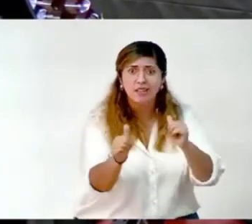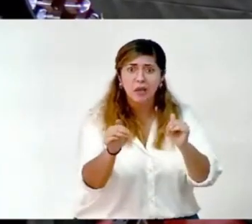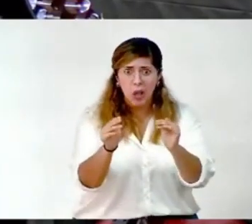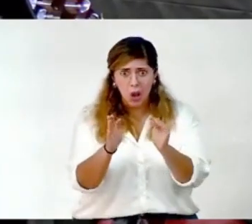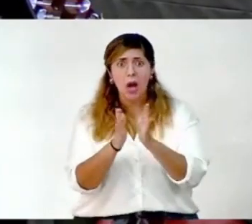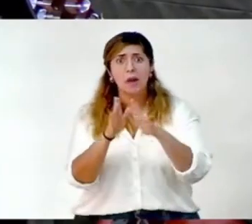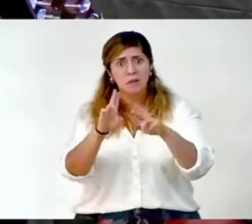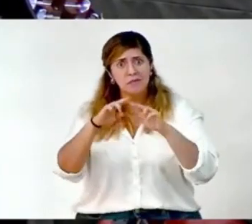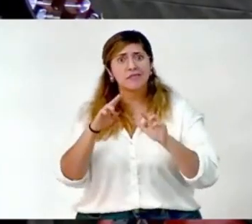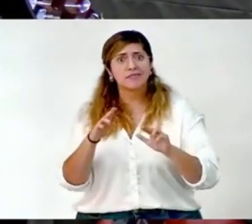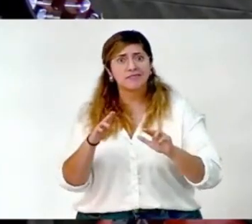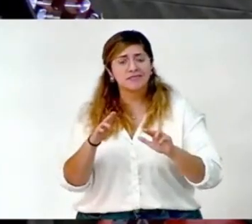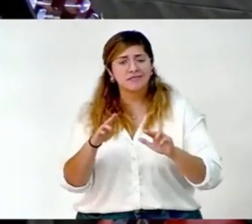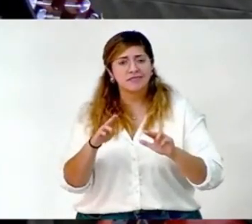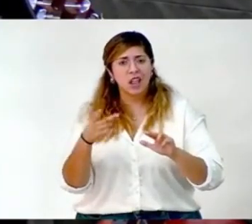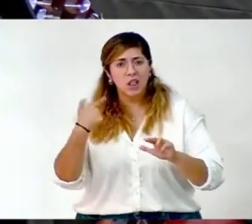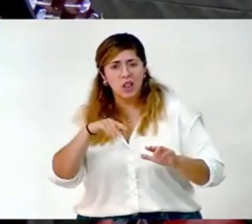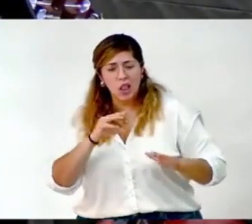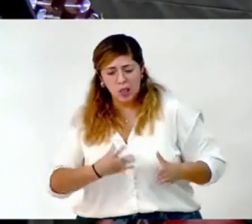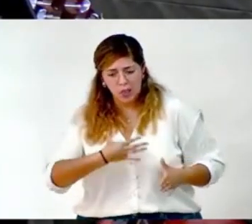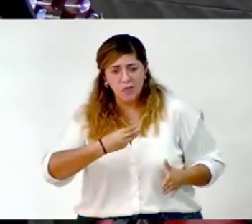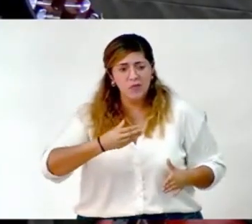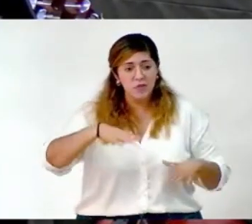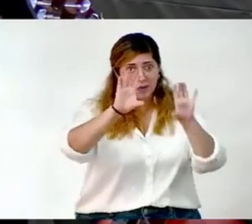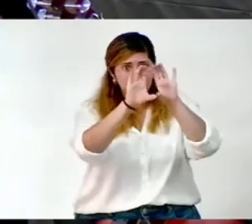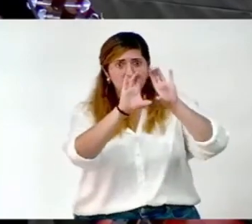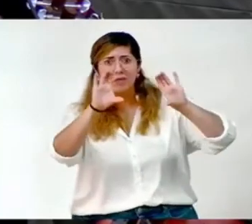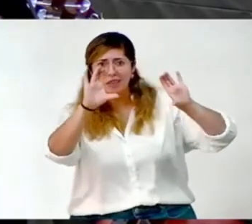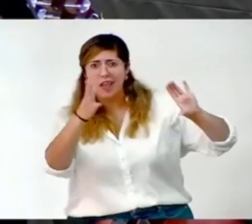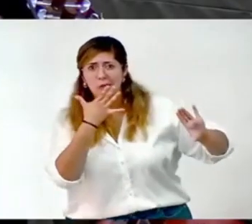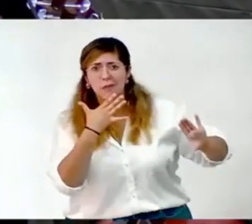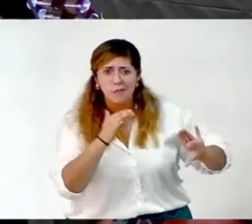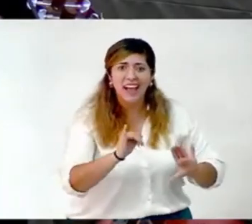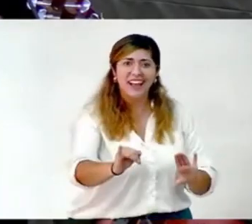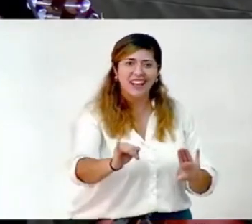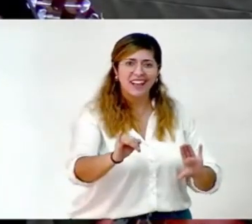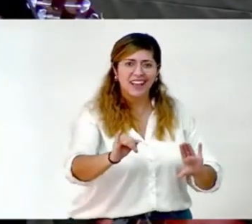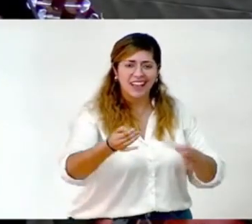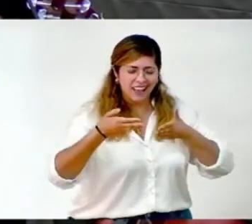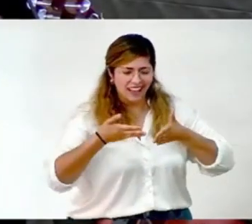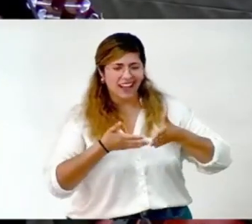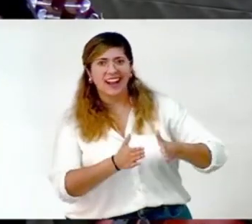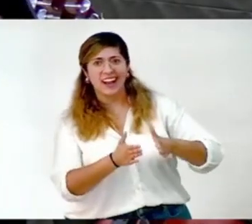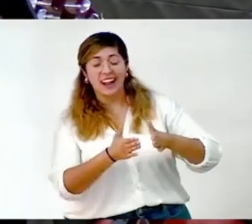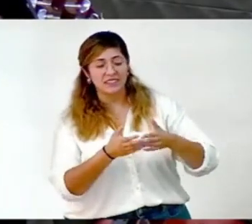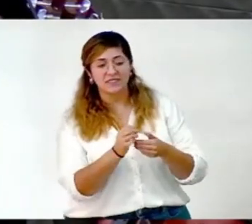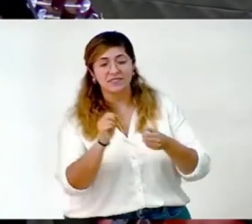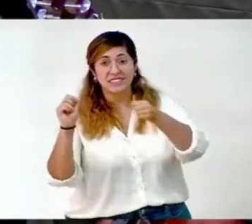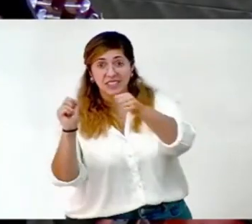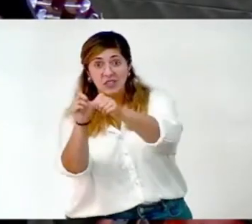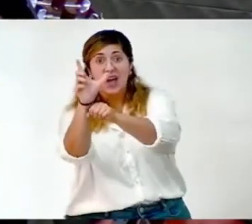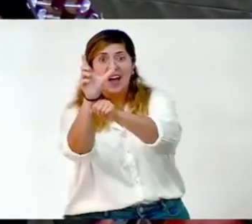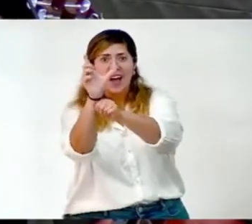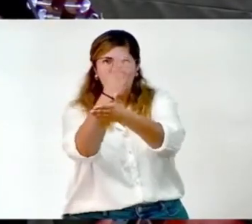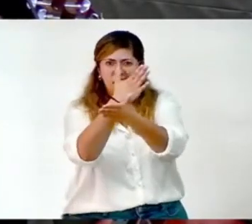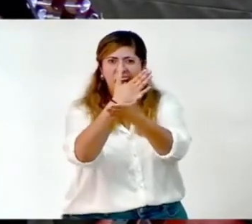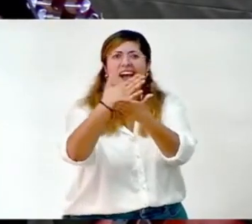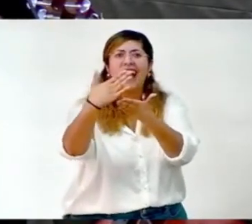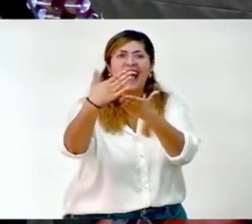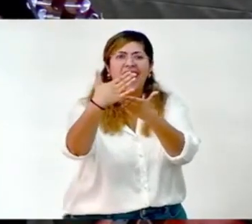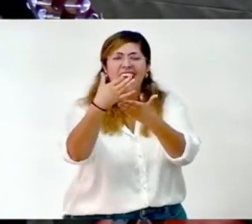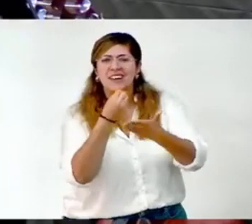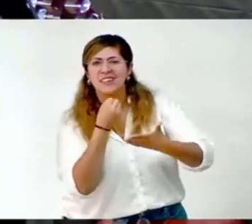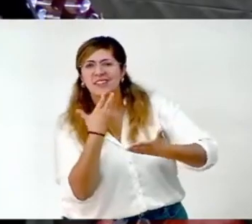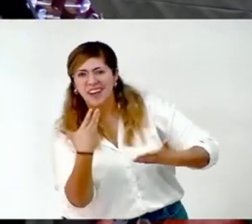Pai Celeste. Porque Ele faz nascer o seu sol sobre os maus e bons, e